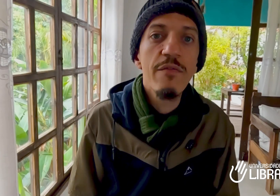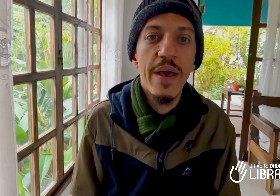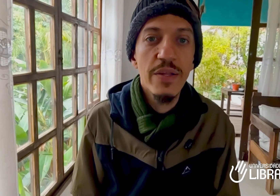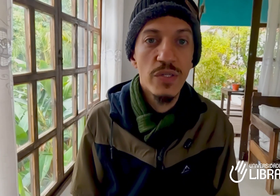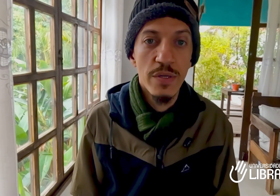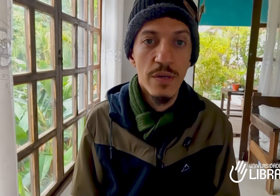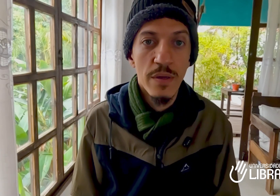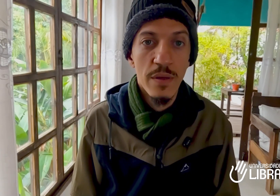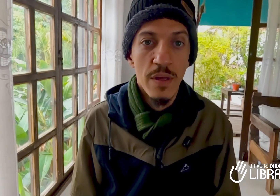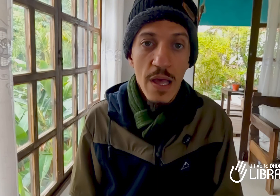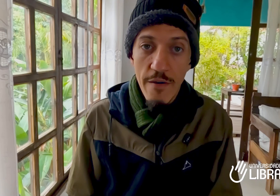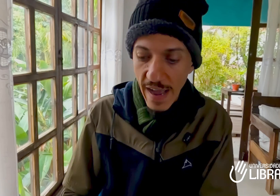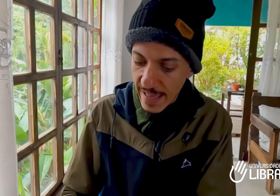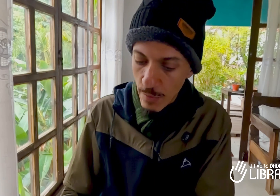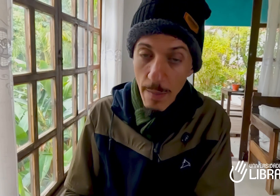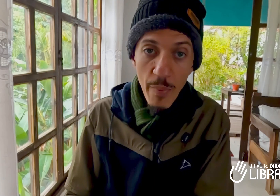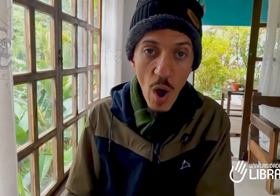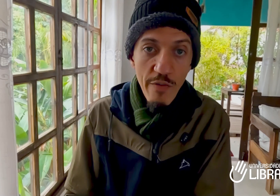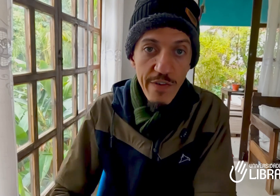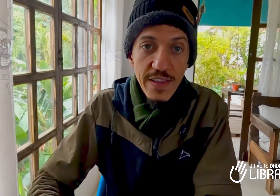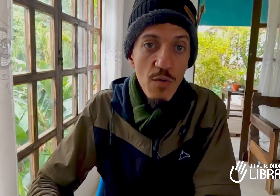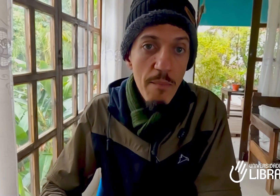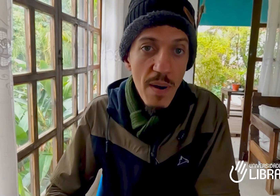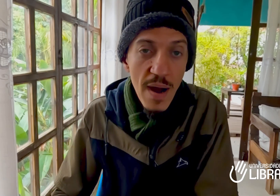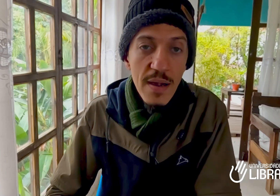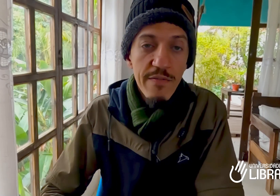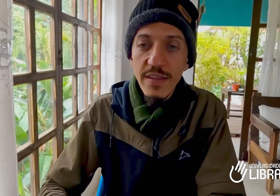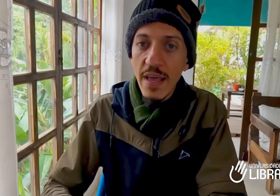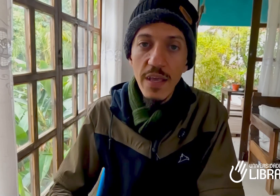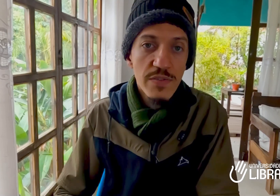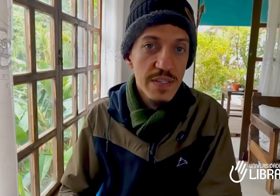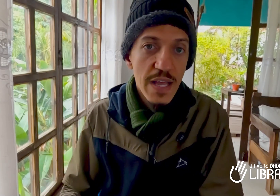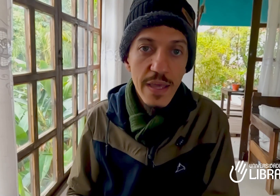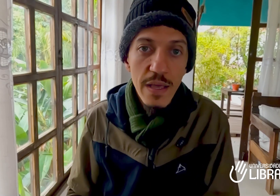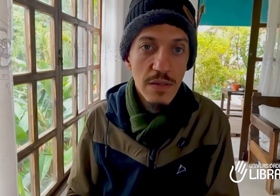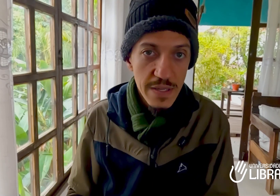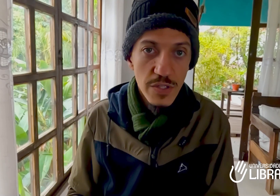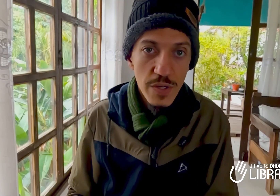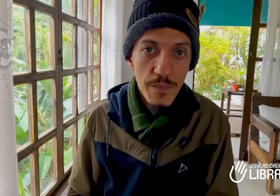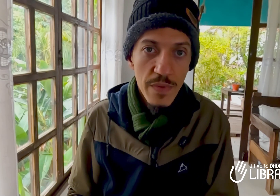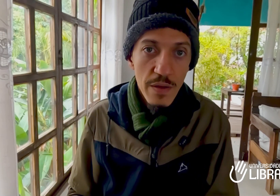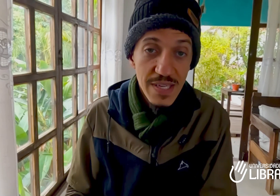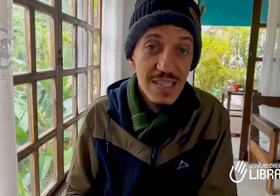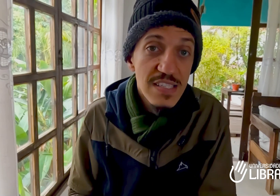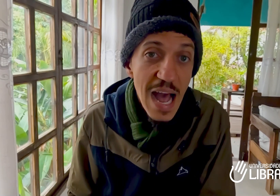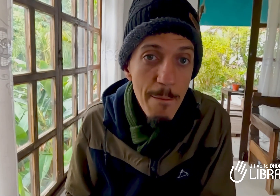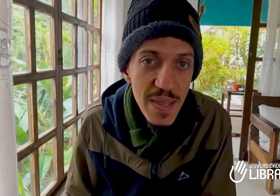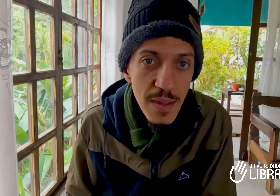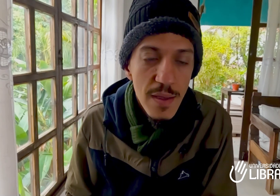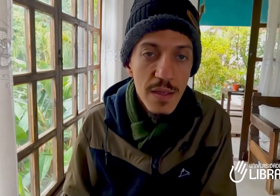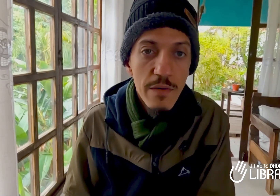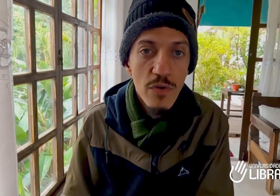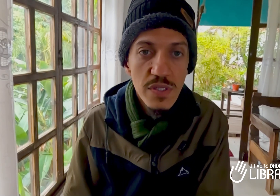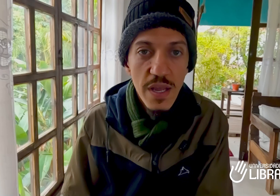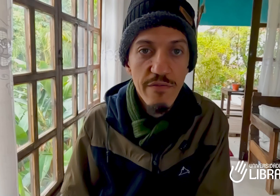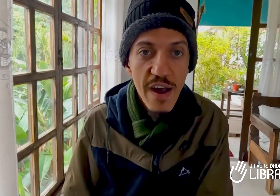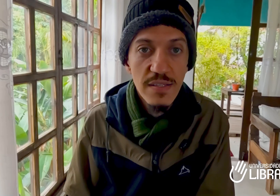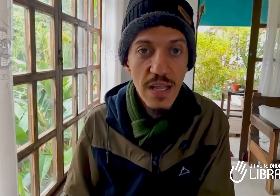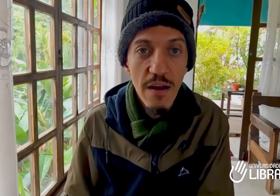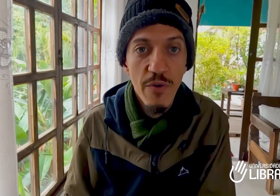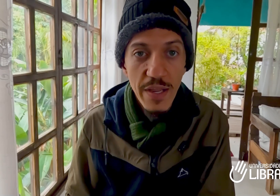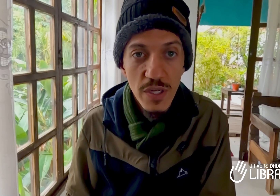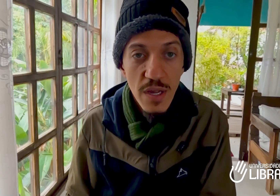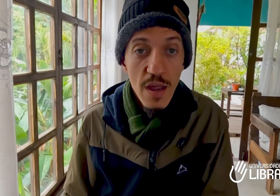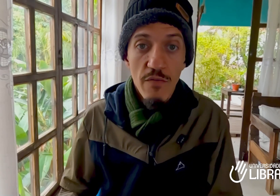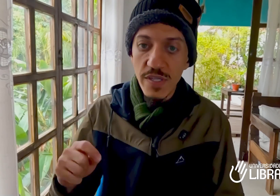estar fluente. Vai ter uma prova, vai ter uma banca, vai ter isso, vai ter aquilo, entende? Você sabe que você vai